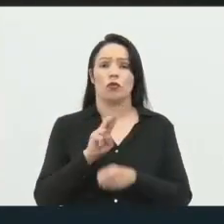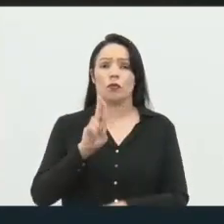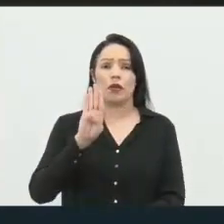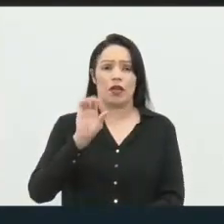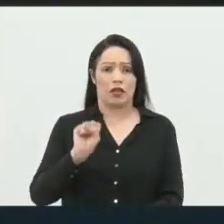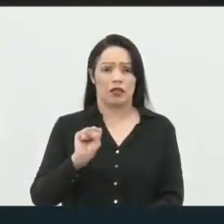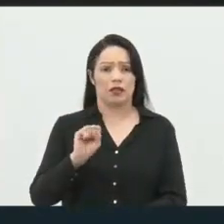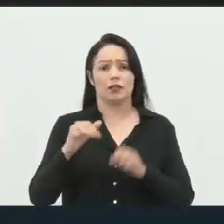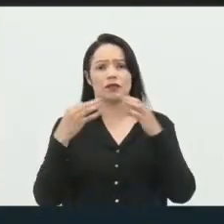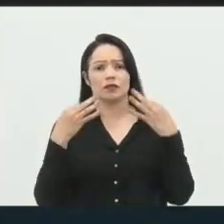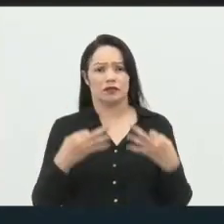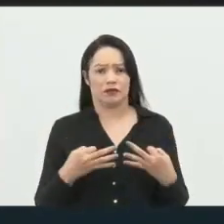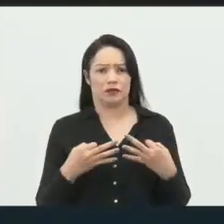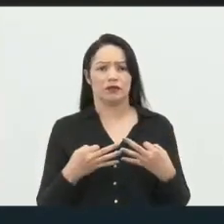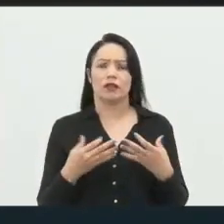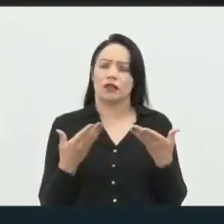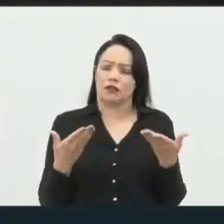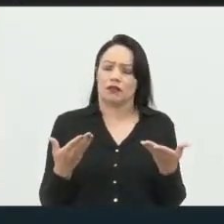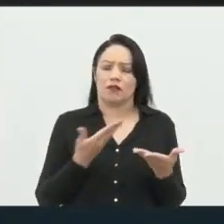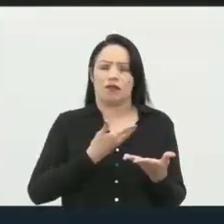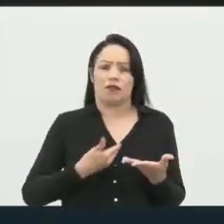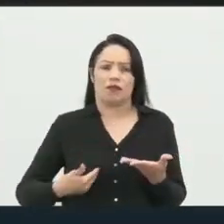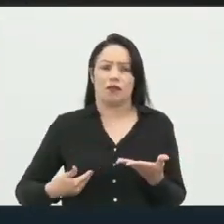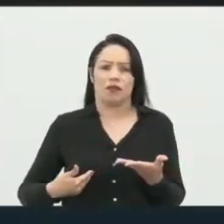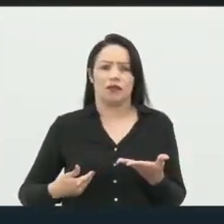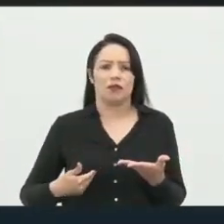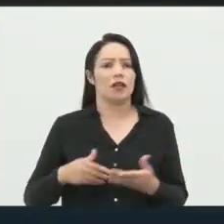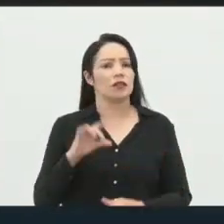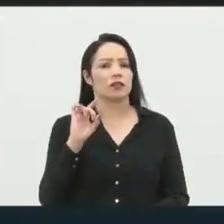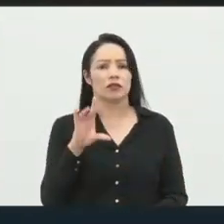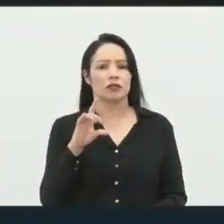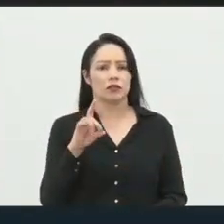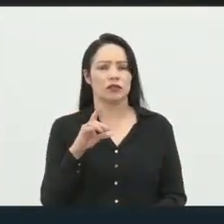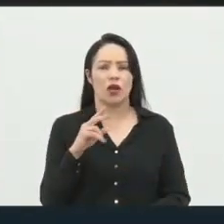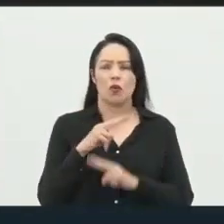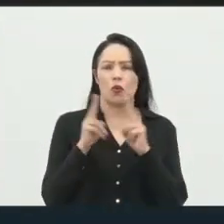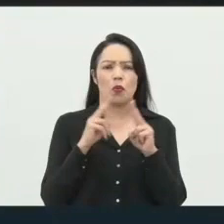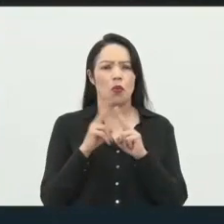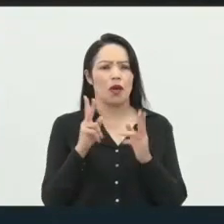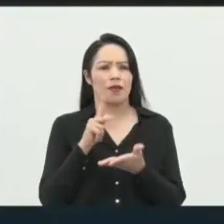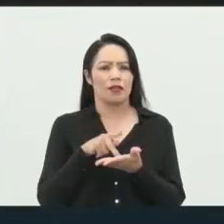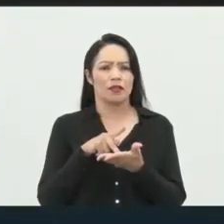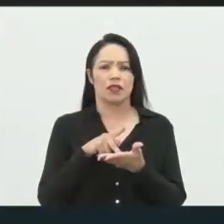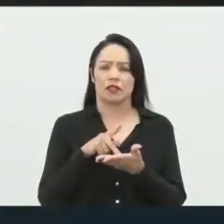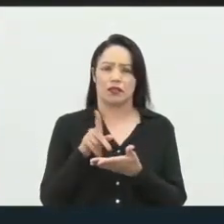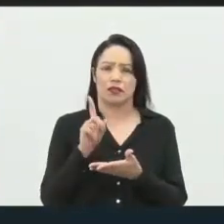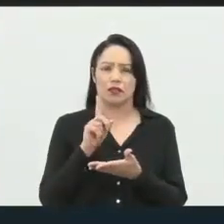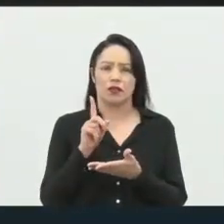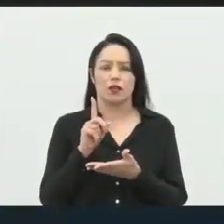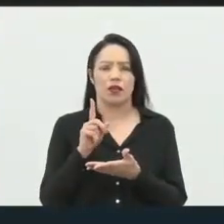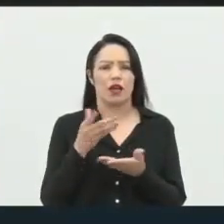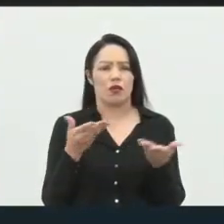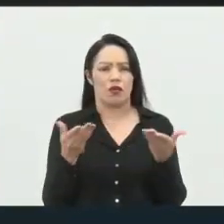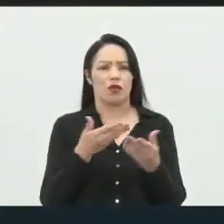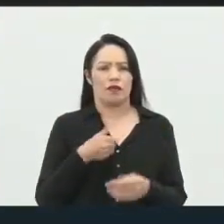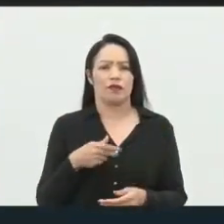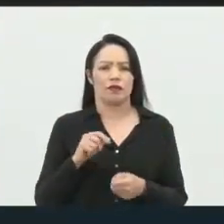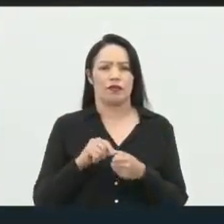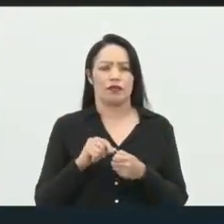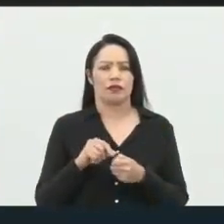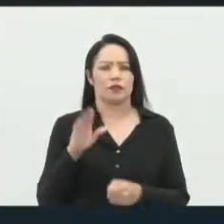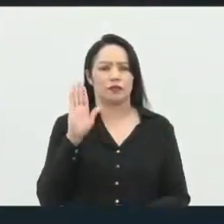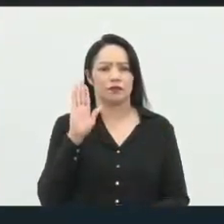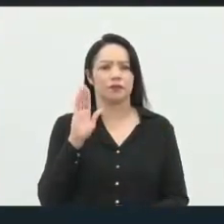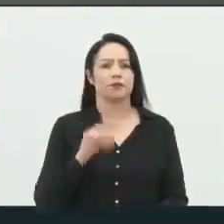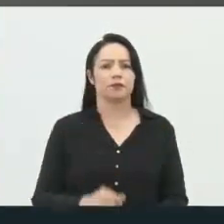é desta forma que se governa a cidade e não simplesmente maquiando a realidade que é o que faz o atual governo Muito obrigado pela